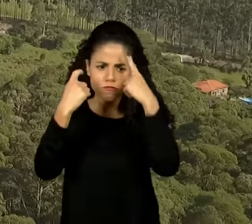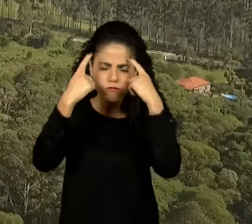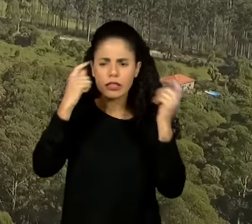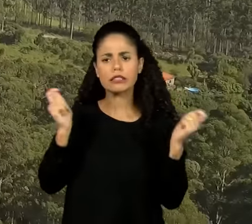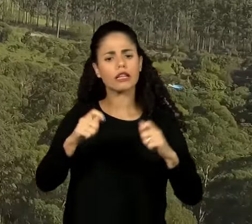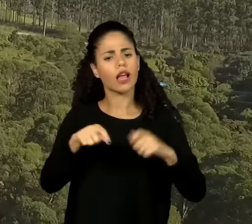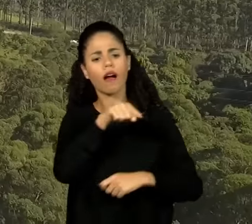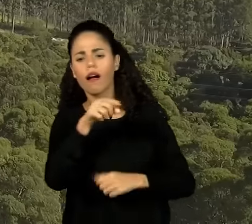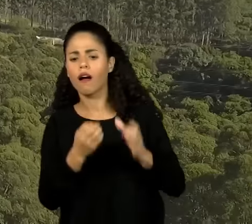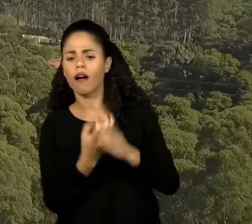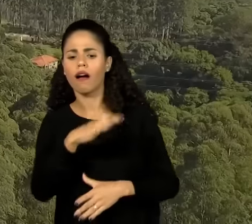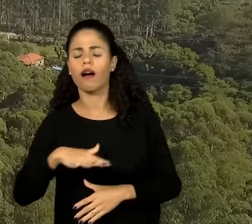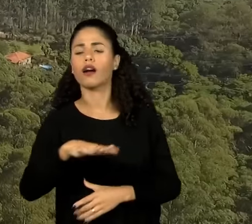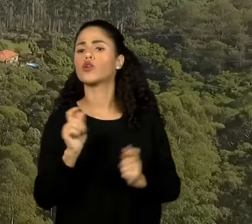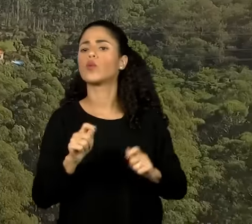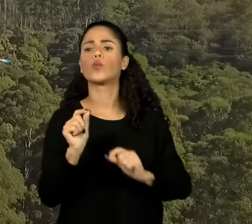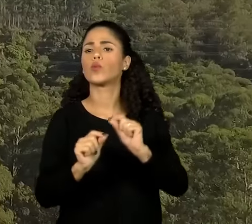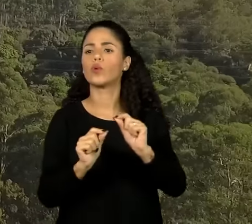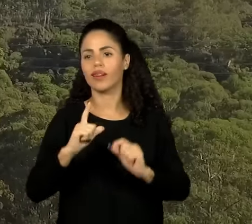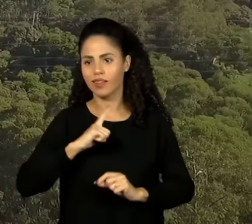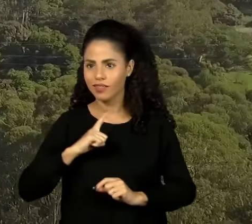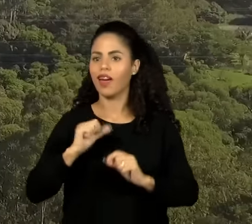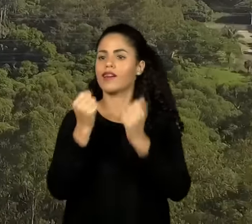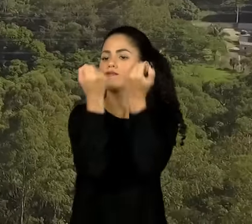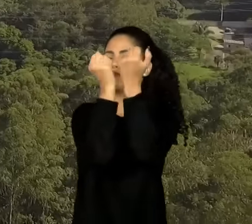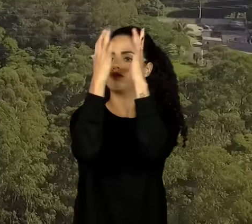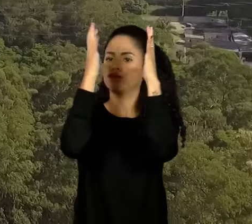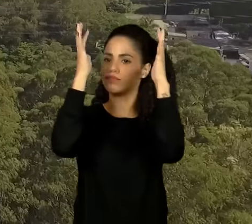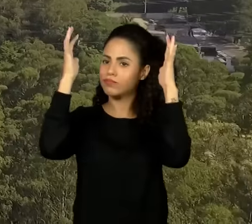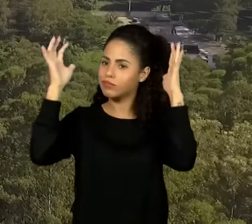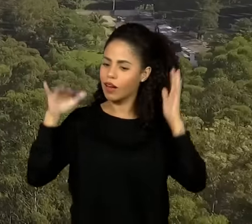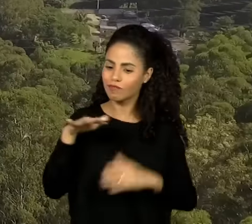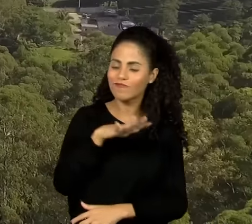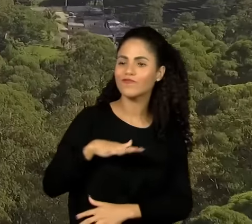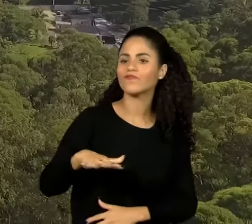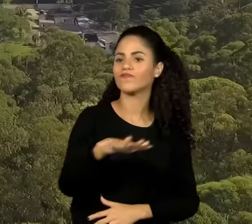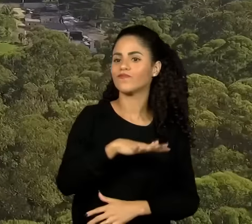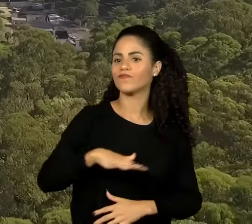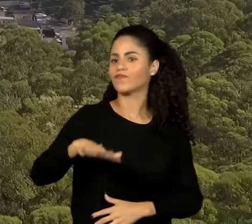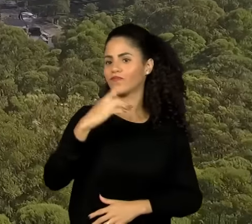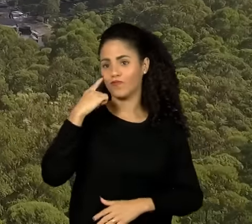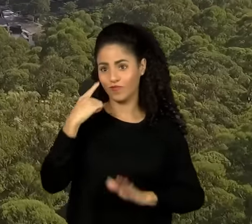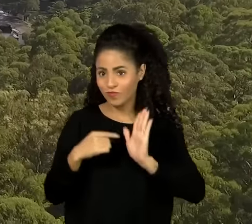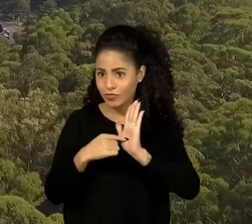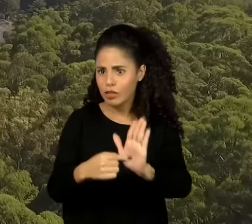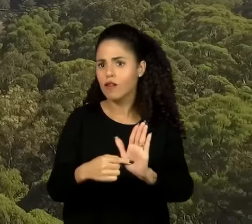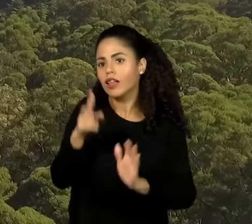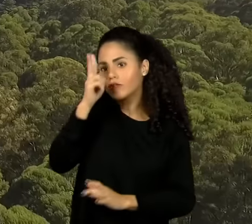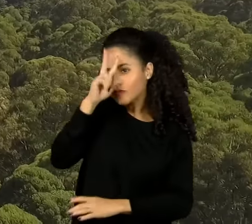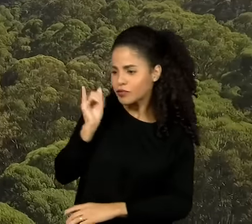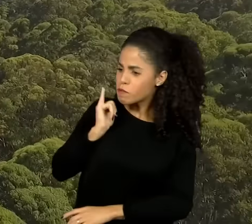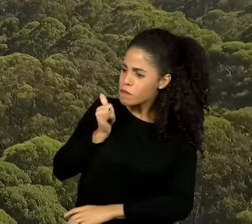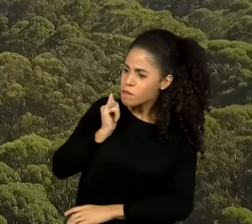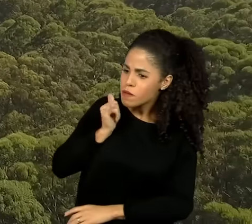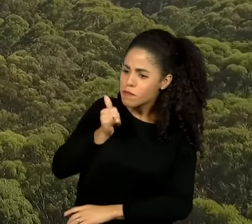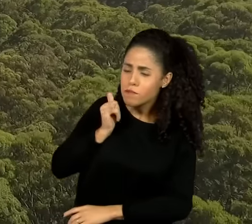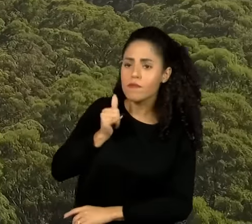capacidade desse território. E um deles é o Museu Territorial Tecoa Jopoí. Conta histórias,